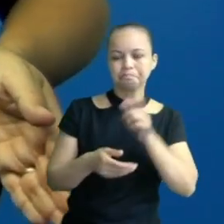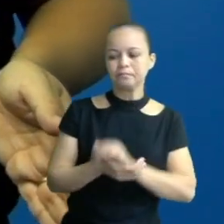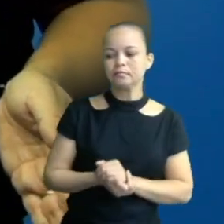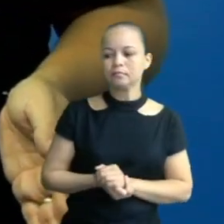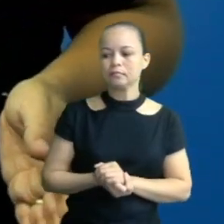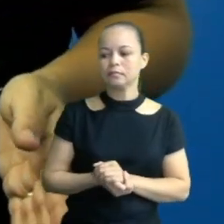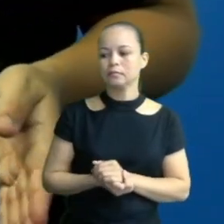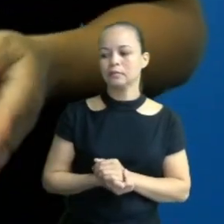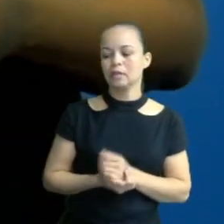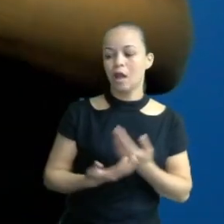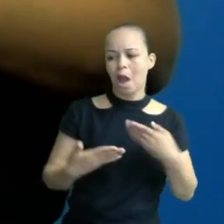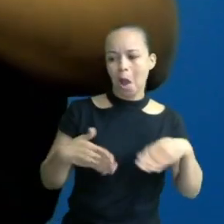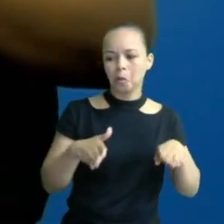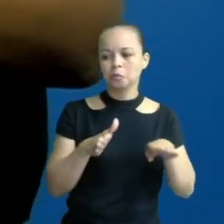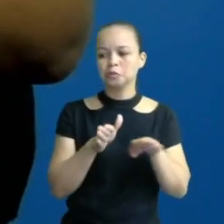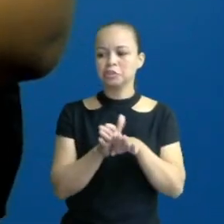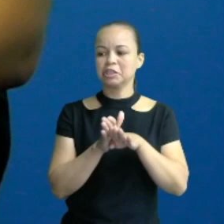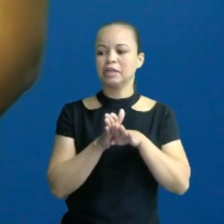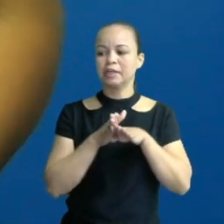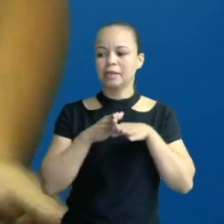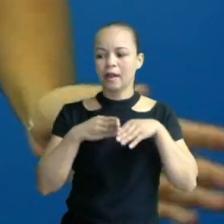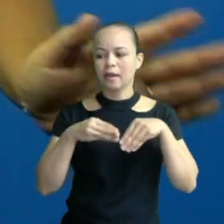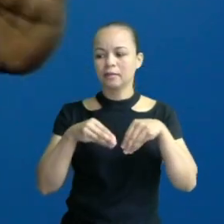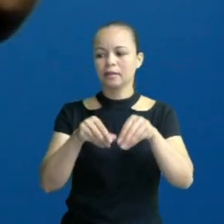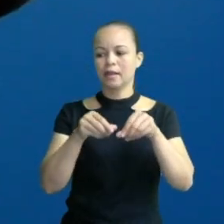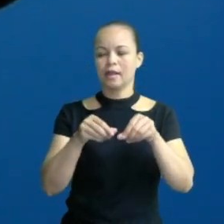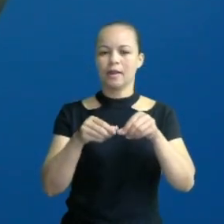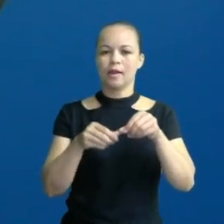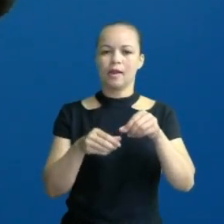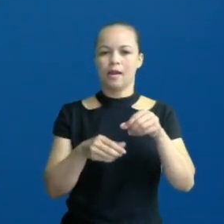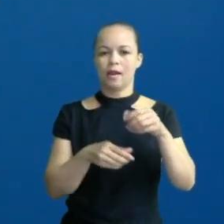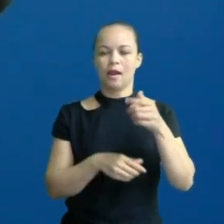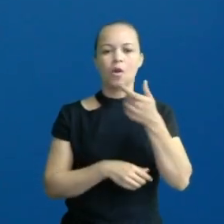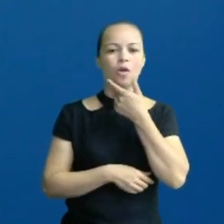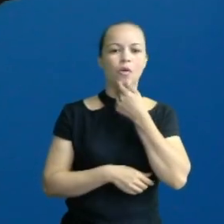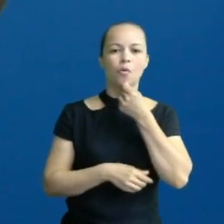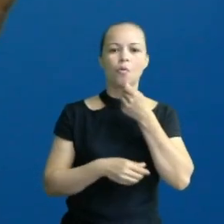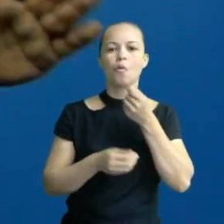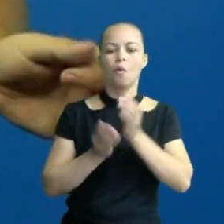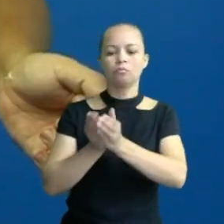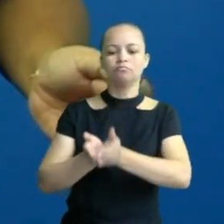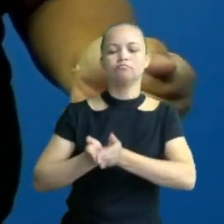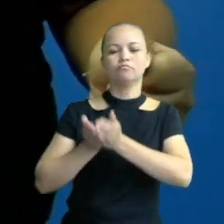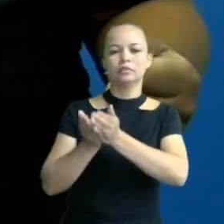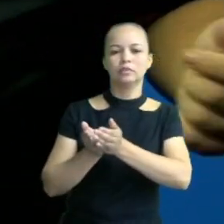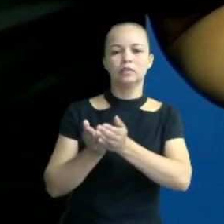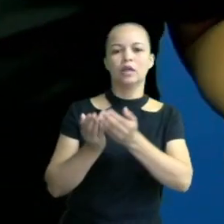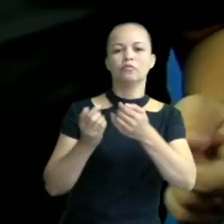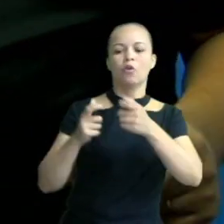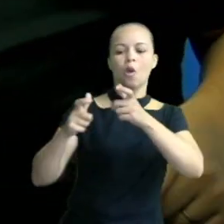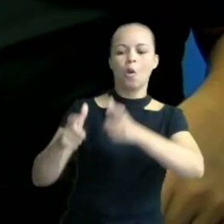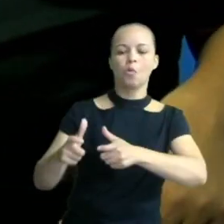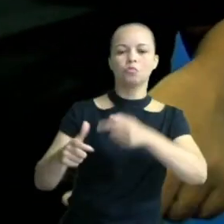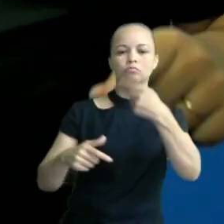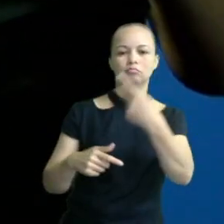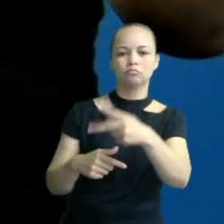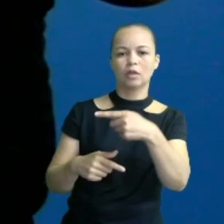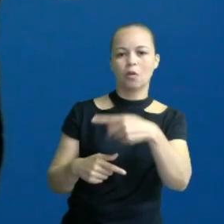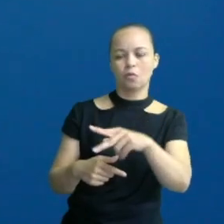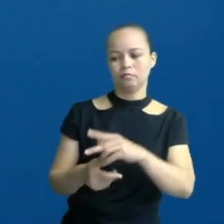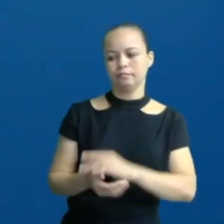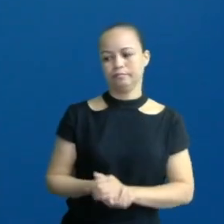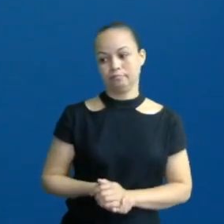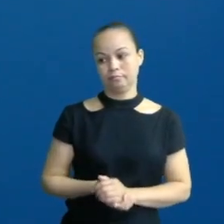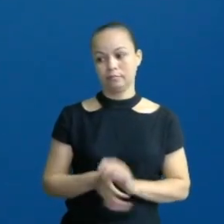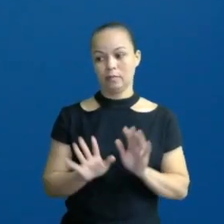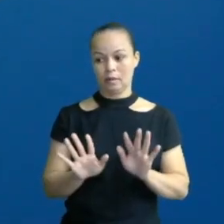terra, o marinheiro foi até o local. Aí, professor, não utilizaria crase, não precisaria. Mas